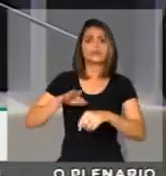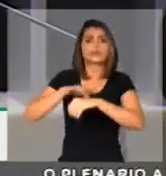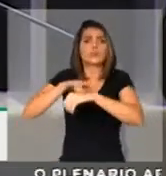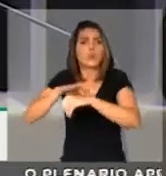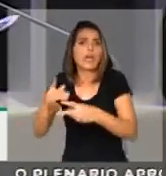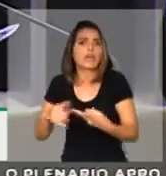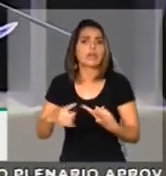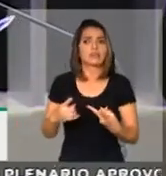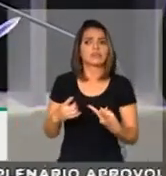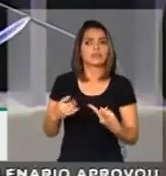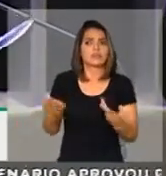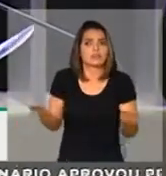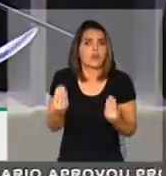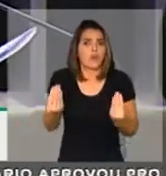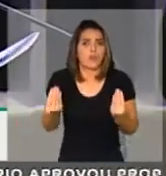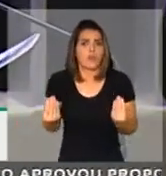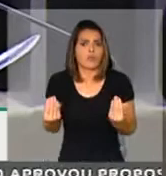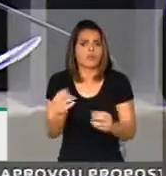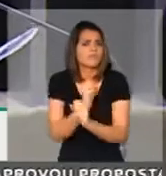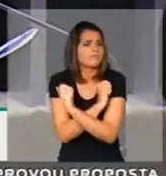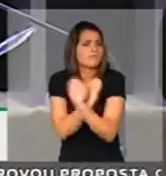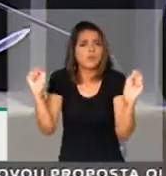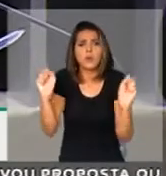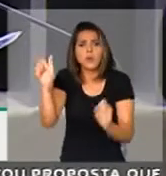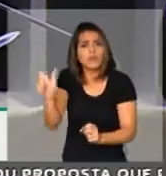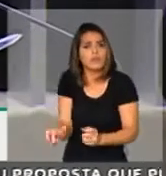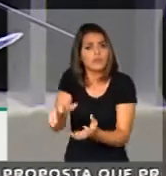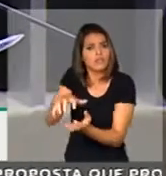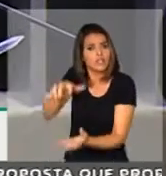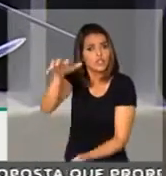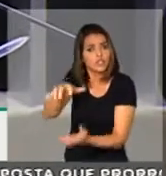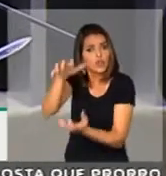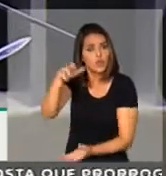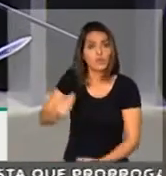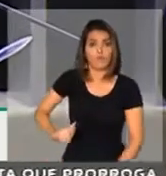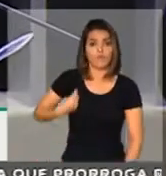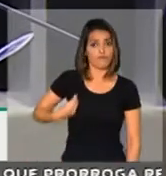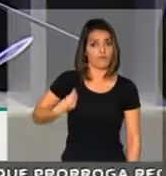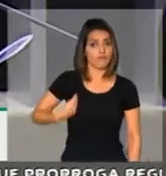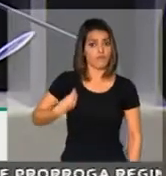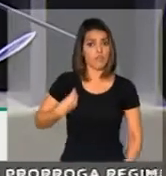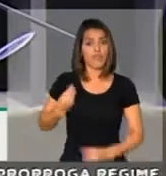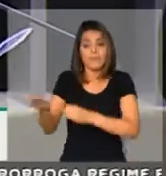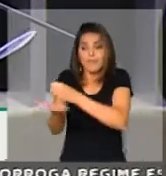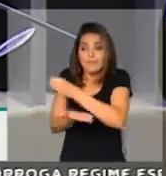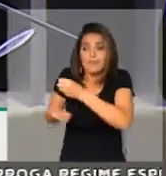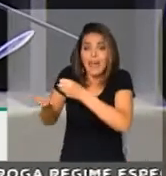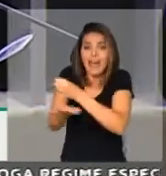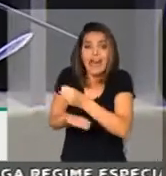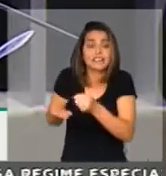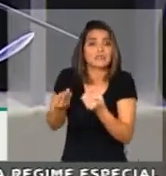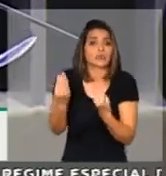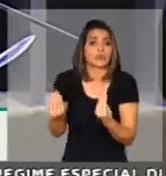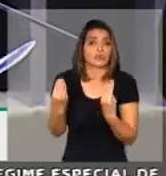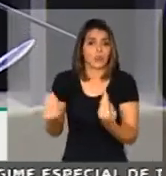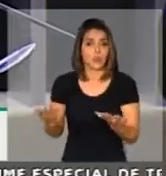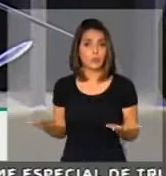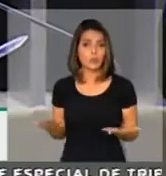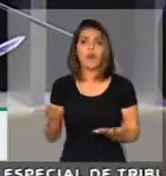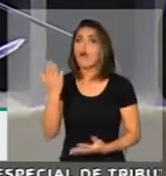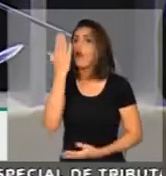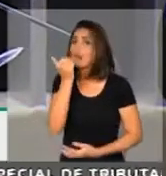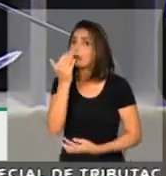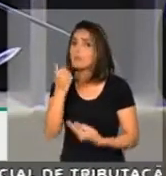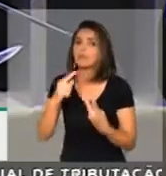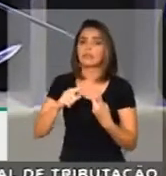que hoje recebe, impossibilitando-o de atender necessidades básicas de sobrevivência, como